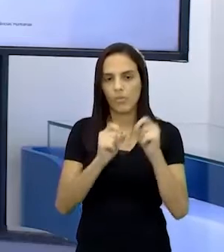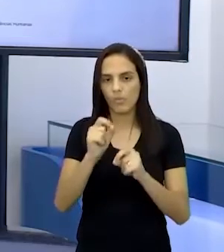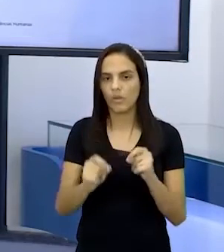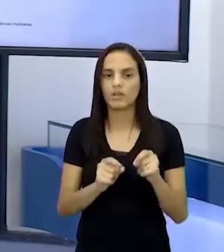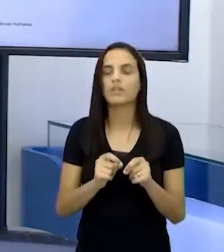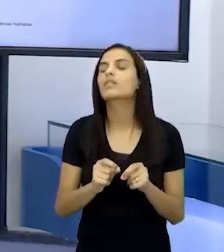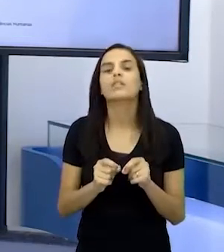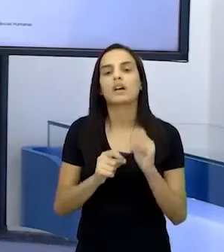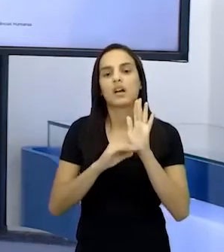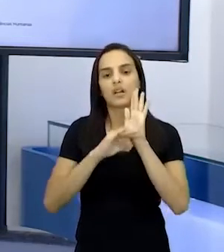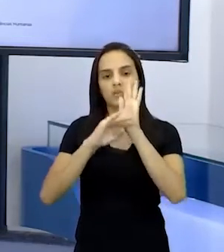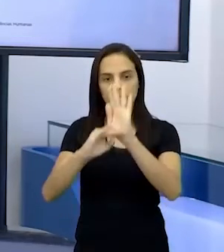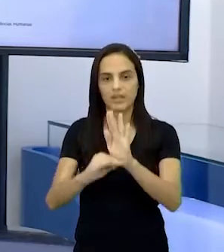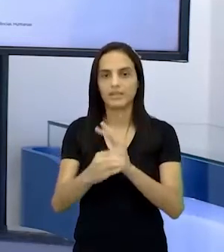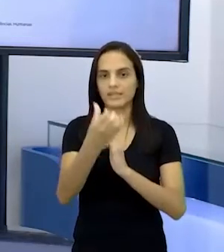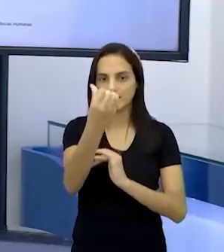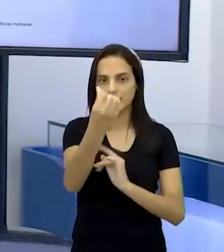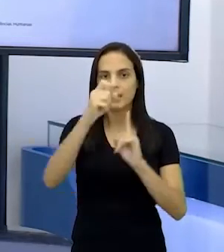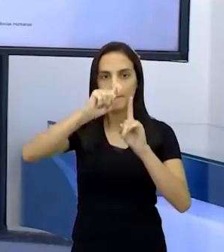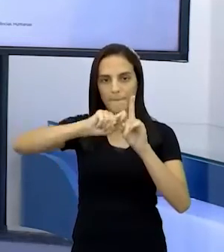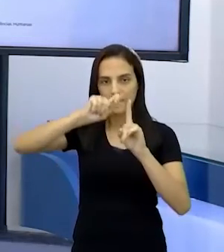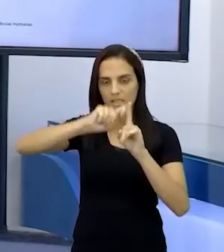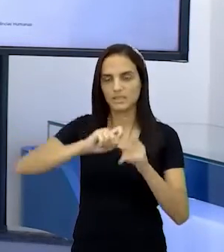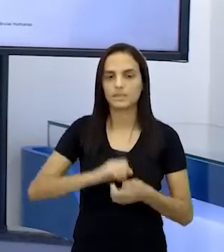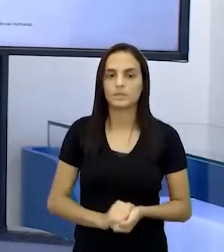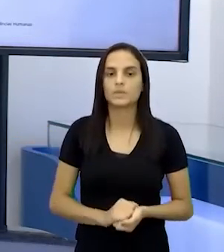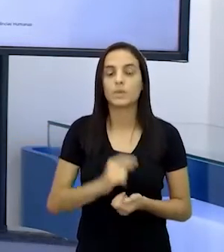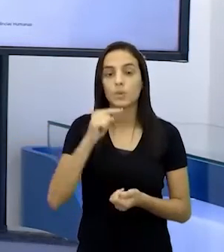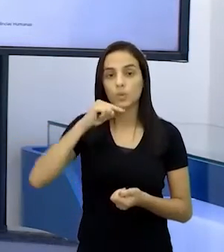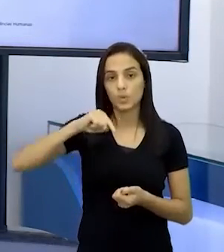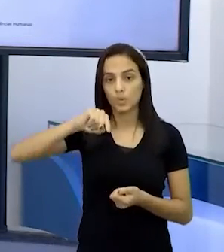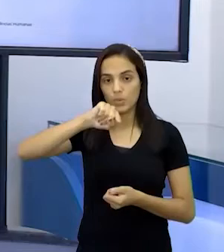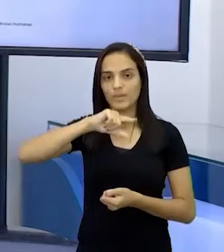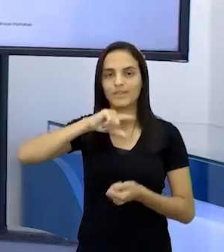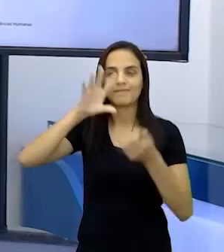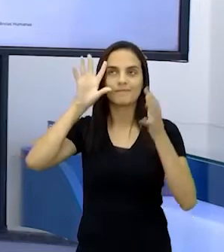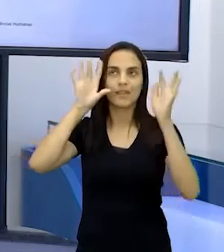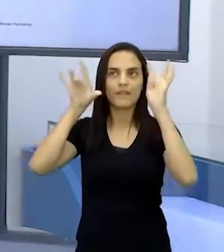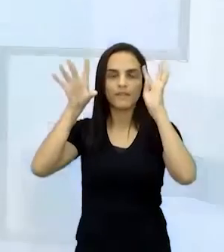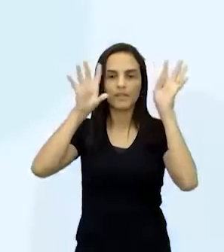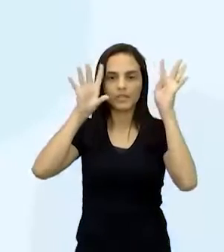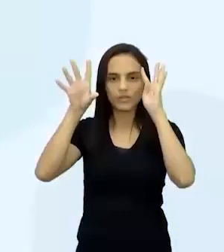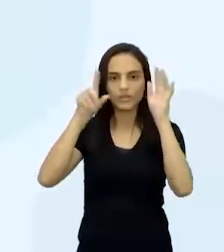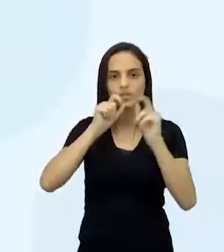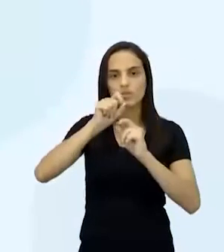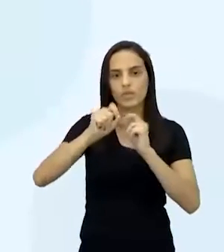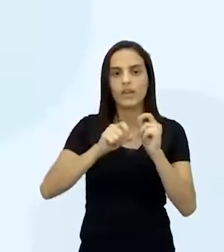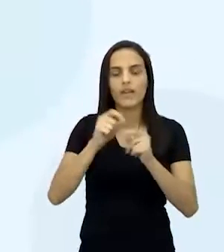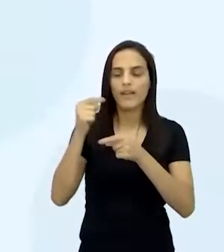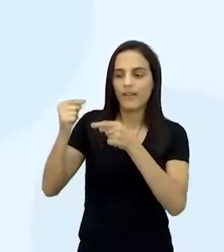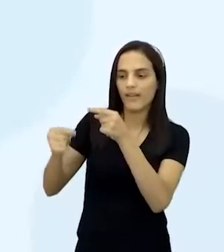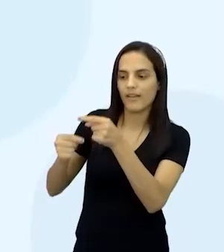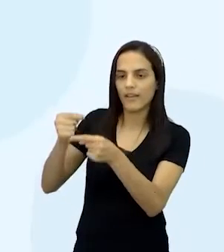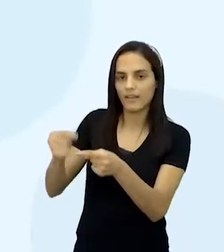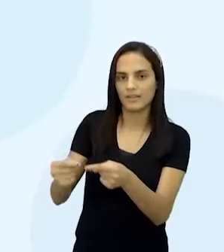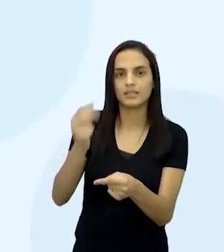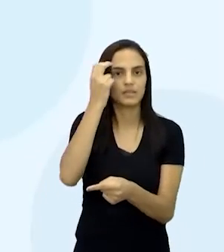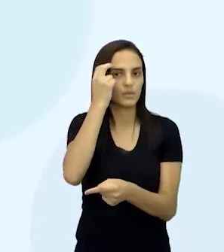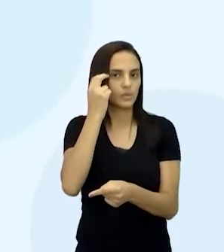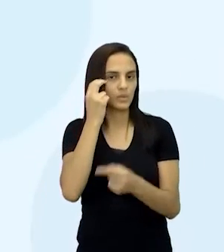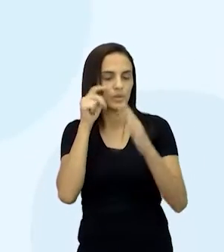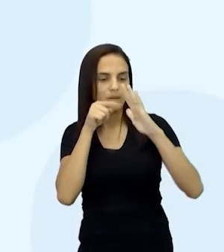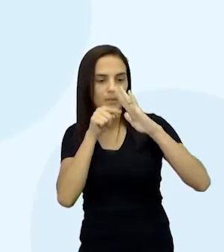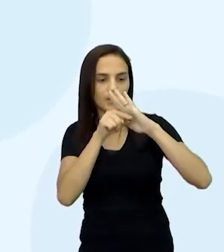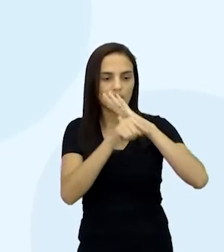vai nortear esses 6 meses. Nós iremos refletir sobre heranças culturais e